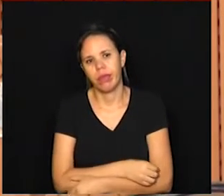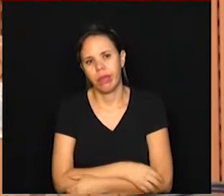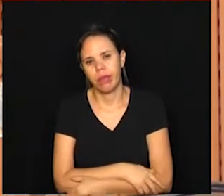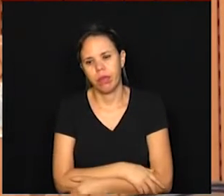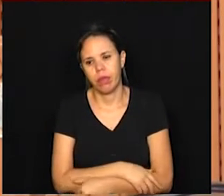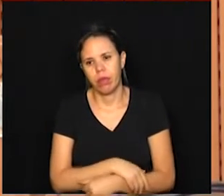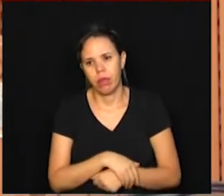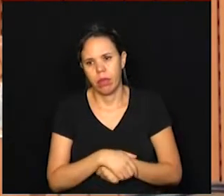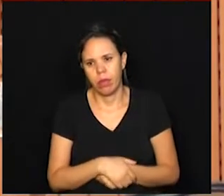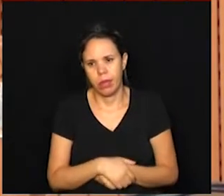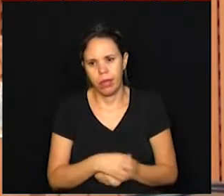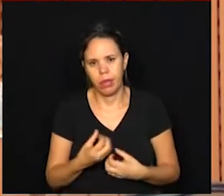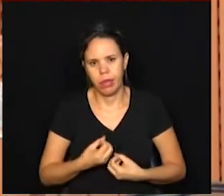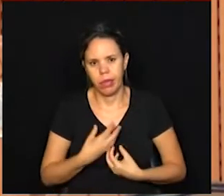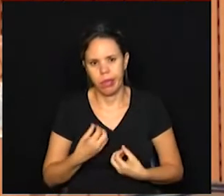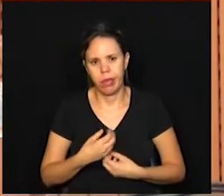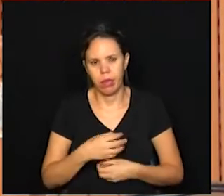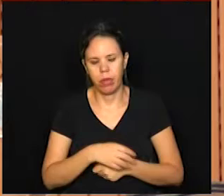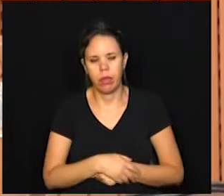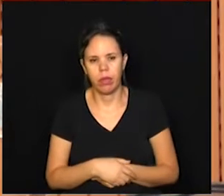conteúdos dessas informações,